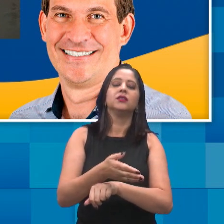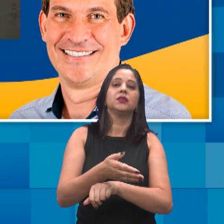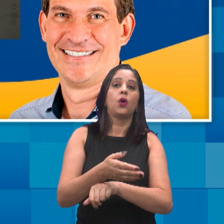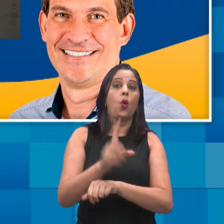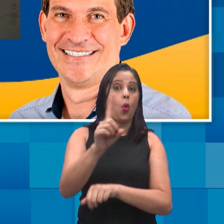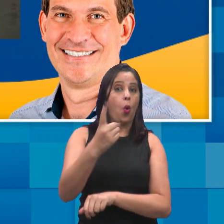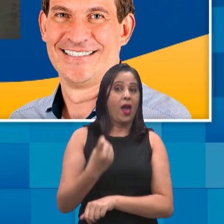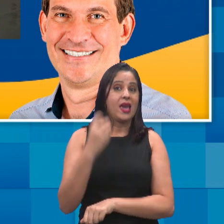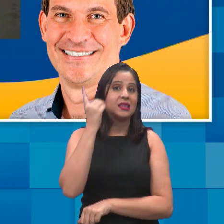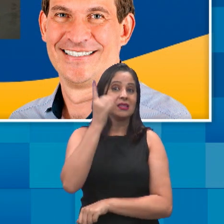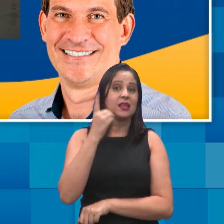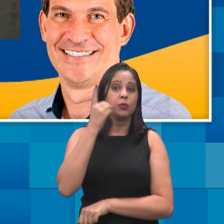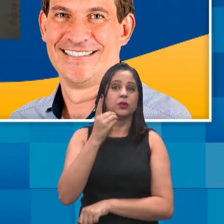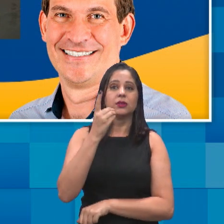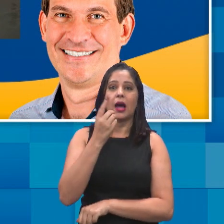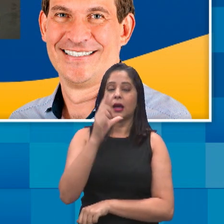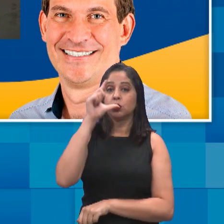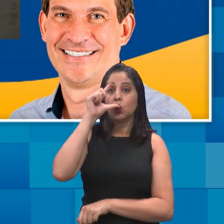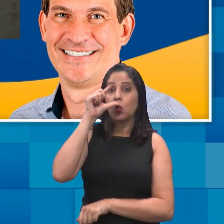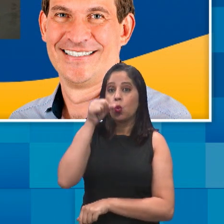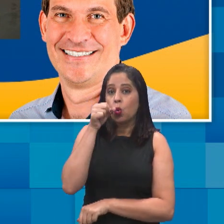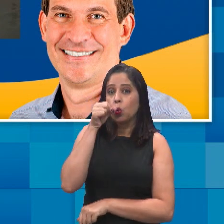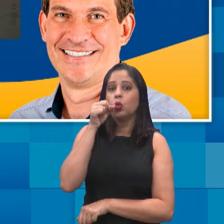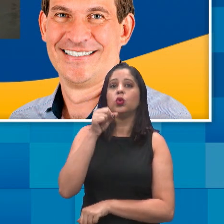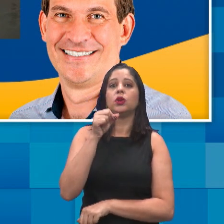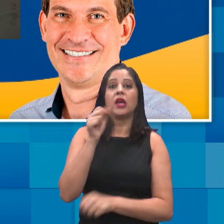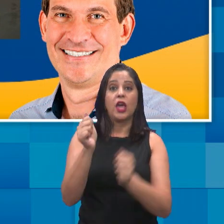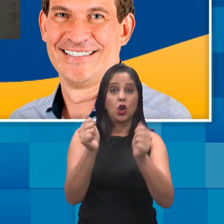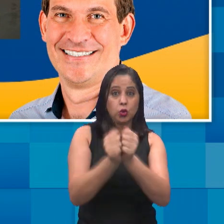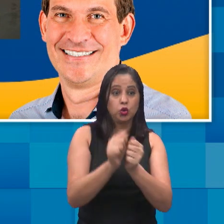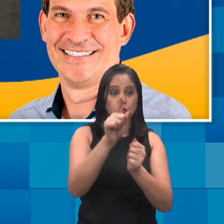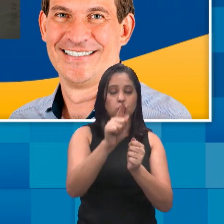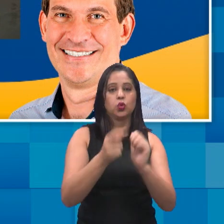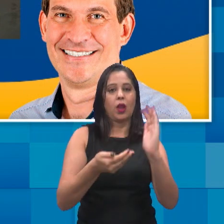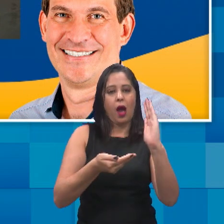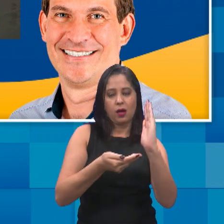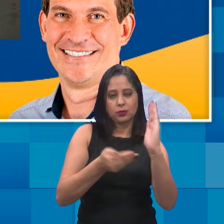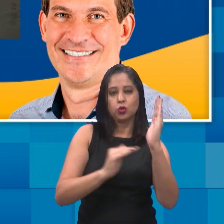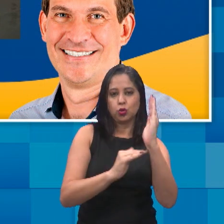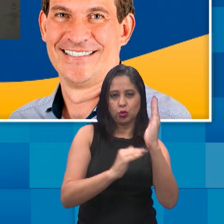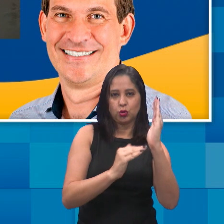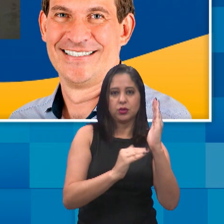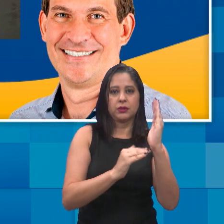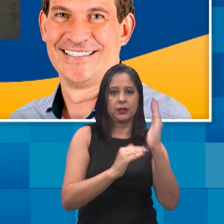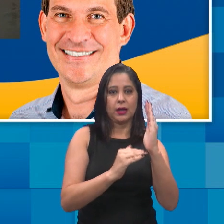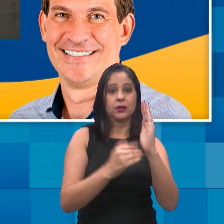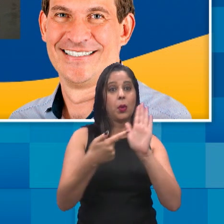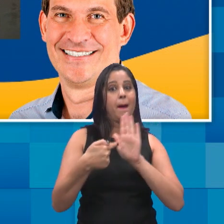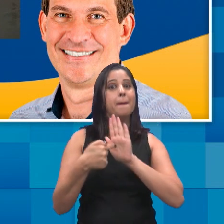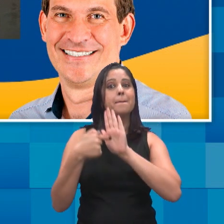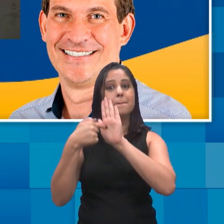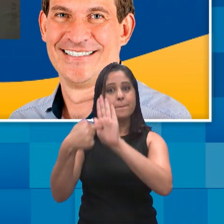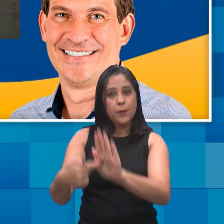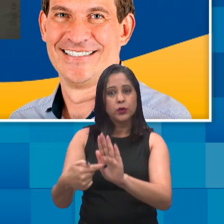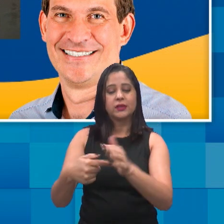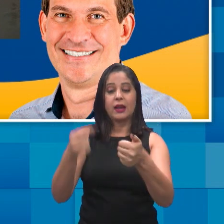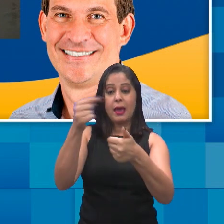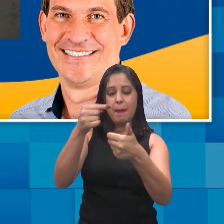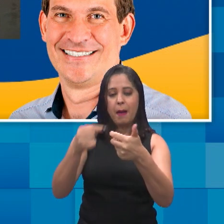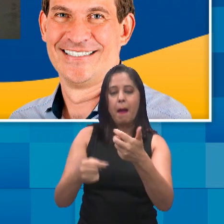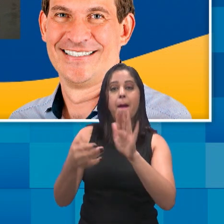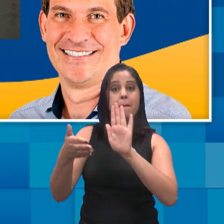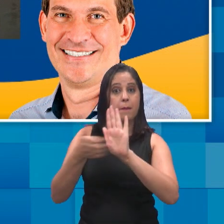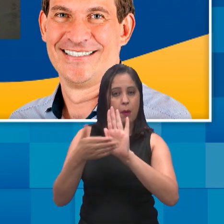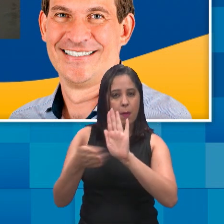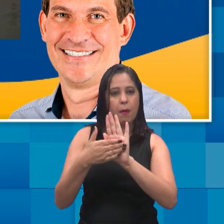ex-deputado Eduardo Cury, estive no Senado com ele, conversando, apresentando também as propostas que nós